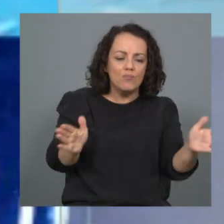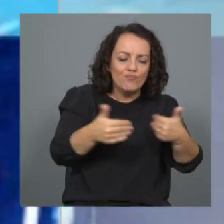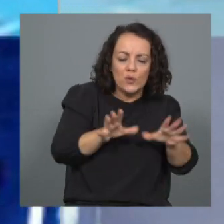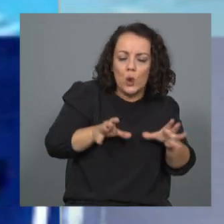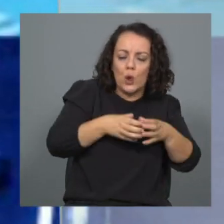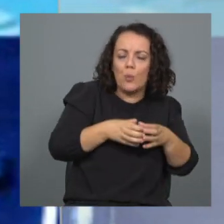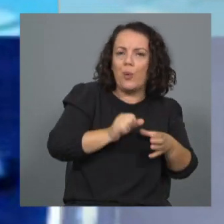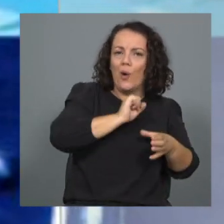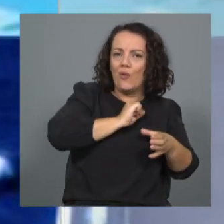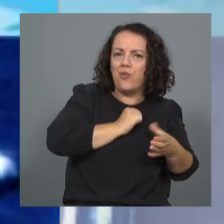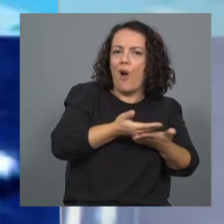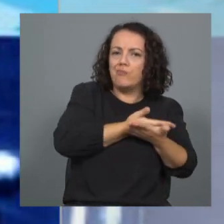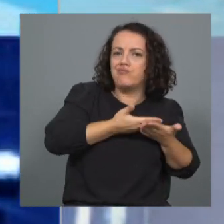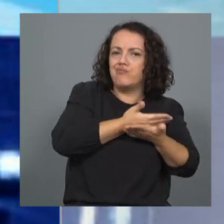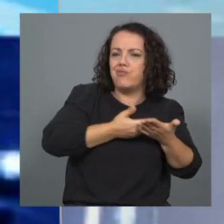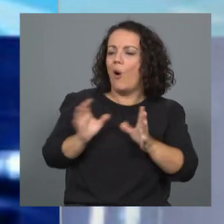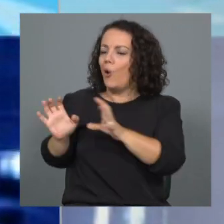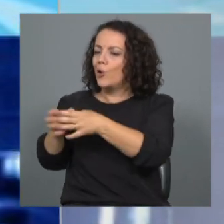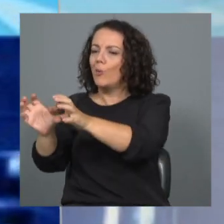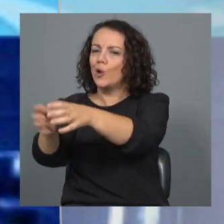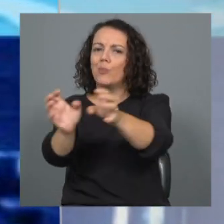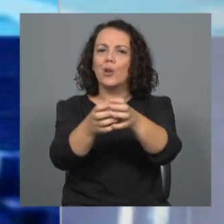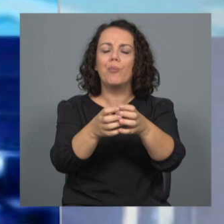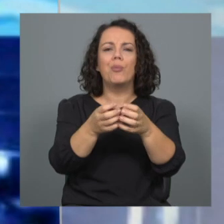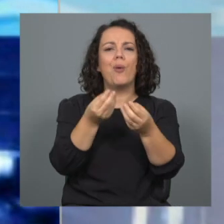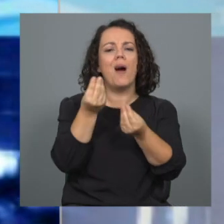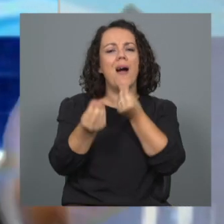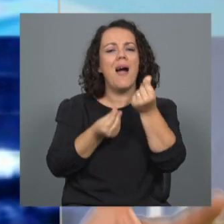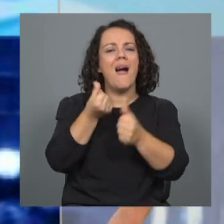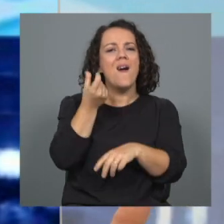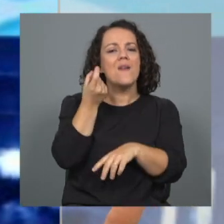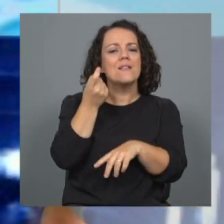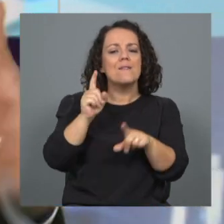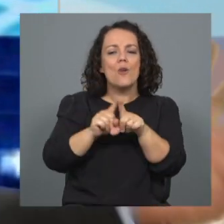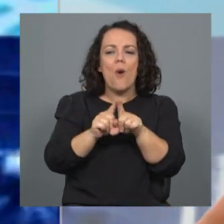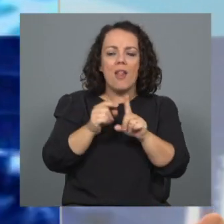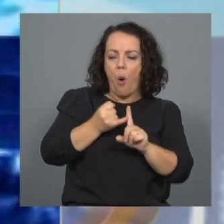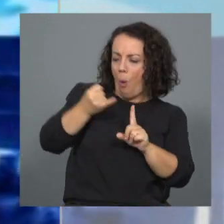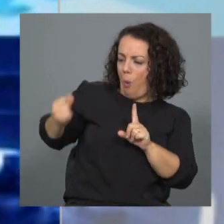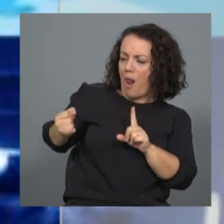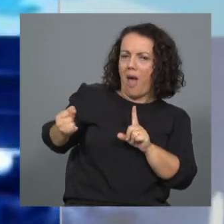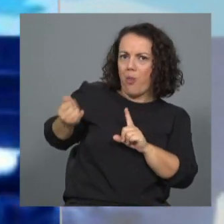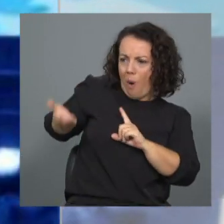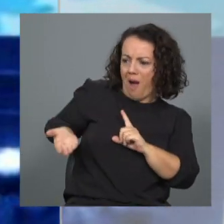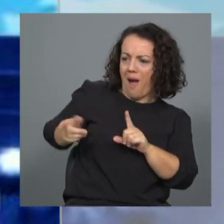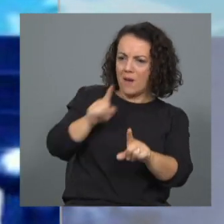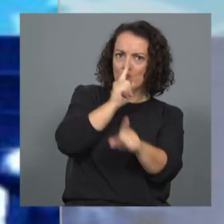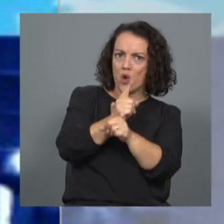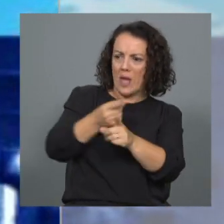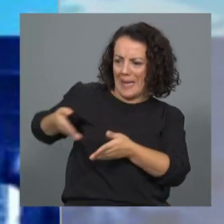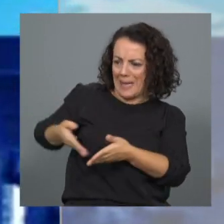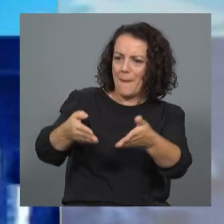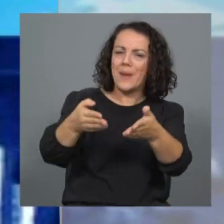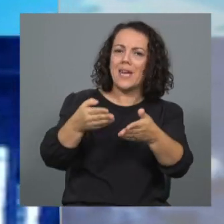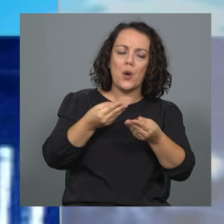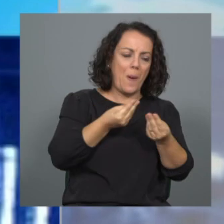cada pertença, não é? E às vezes com pouca sensibilidade para o caminho que vai ao lado, para aquele que caminha ao lado. E